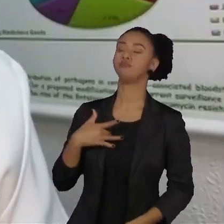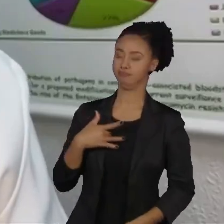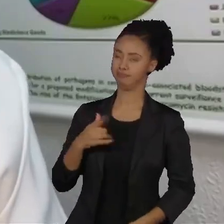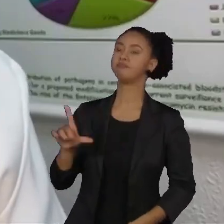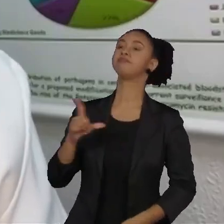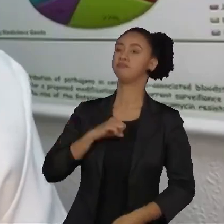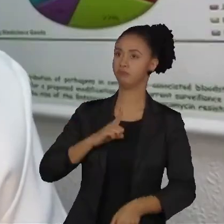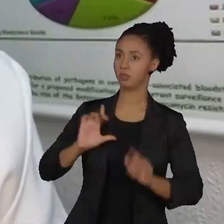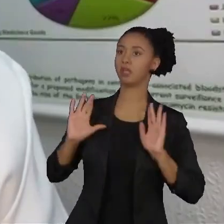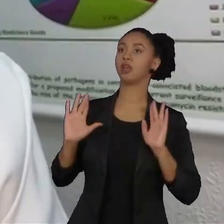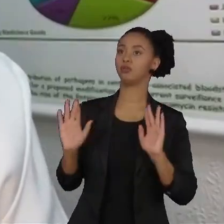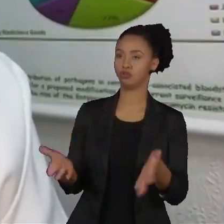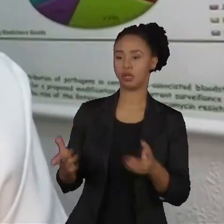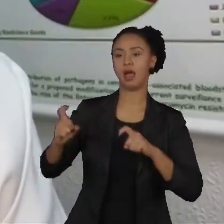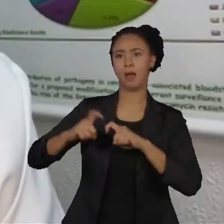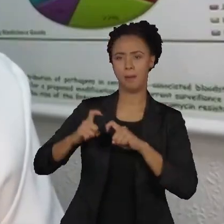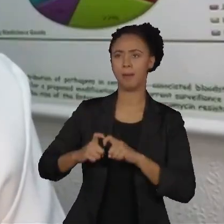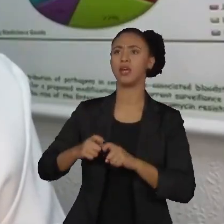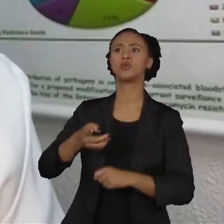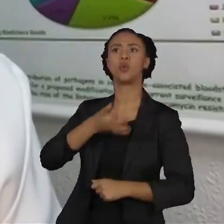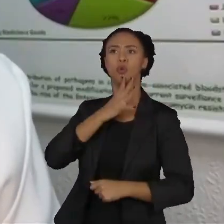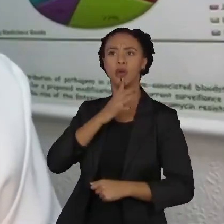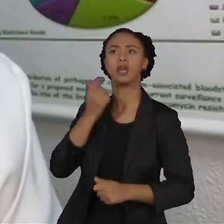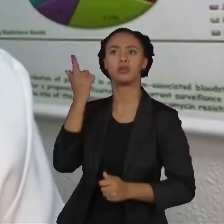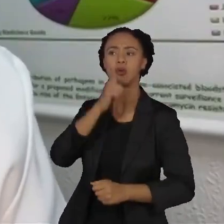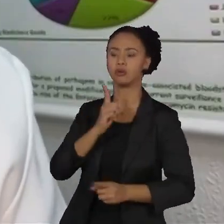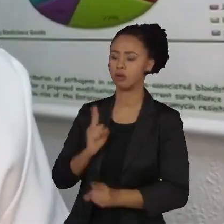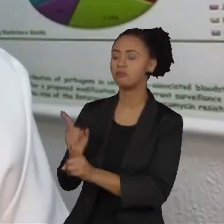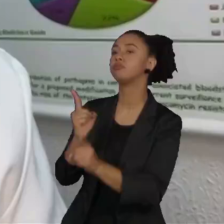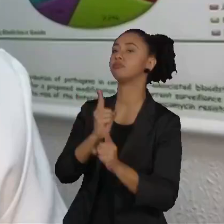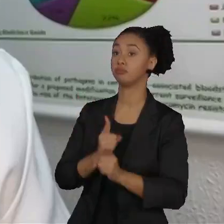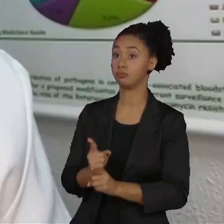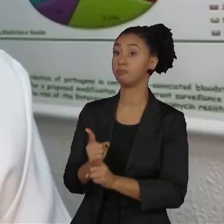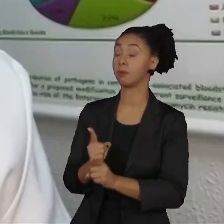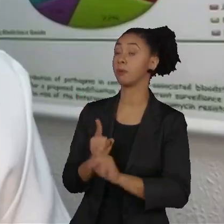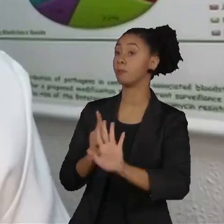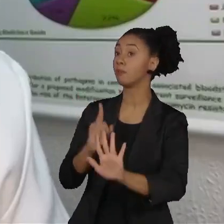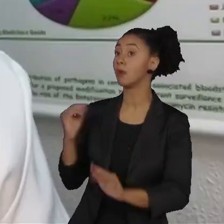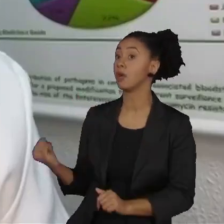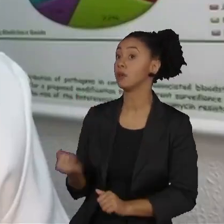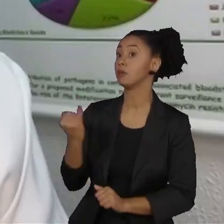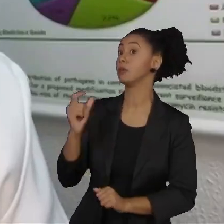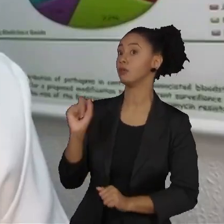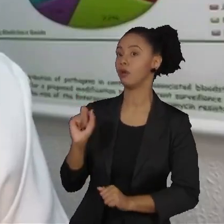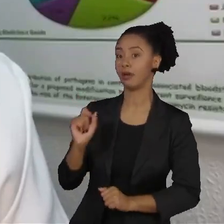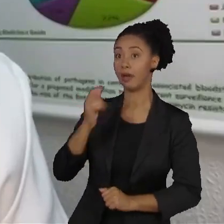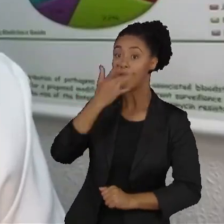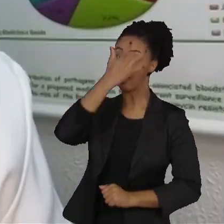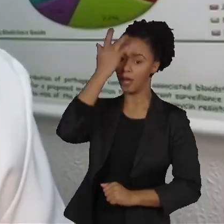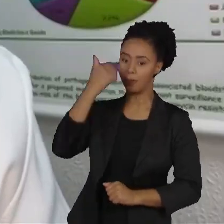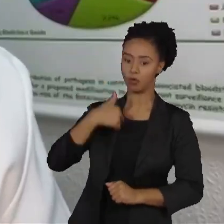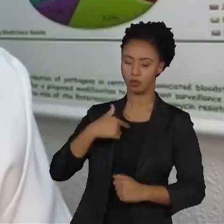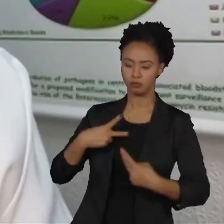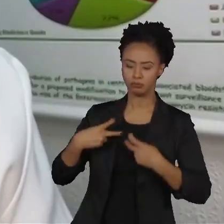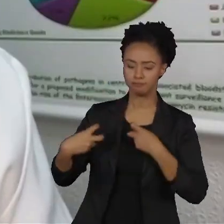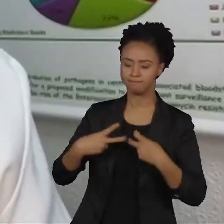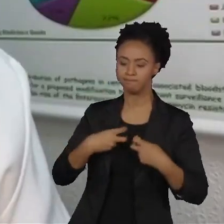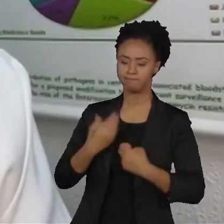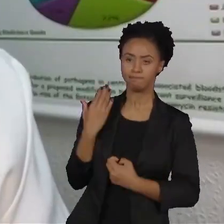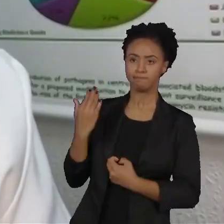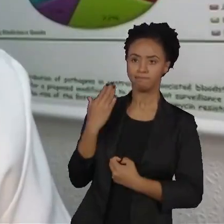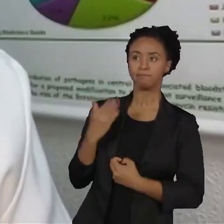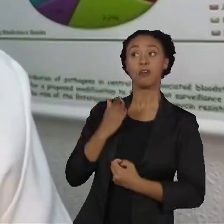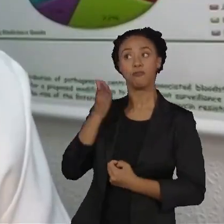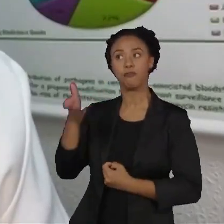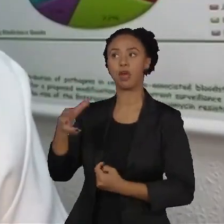e têm médicos capazes de fazer o diagnóstico de tuberculose. O importante é a pessoa buscar o posto de saúde com